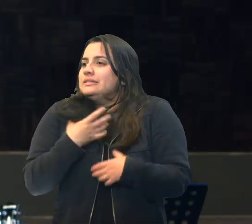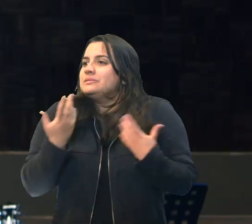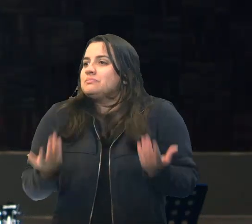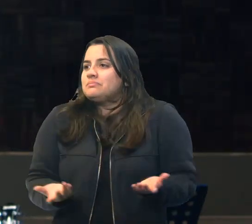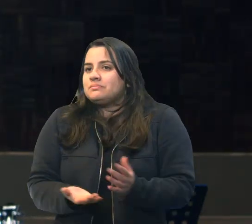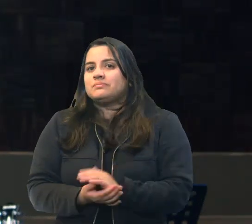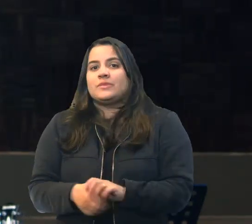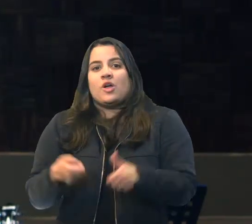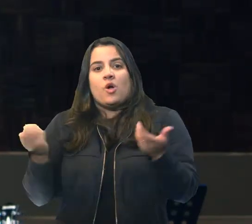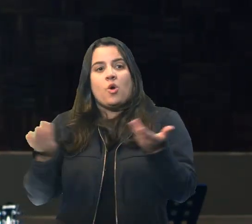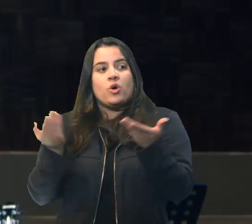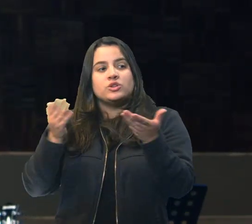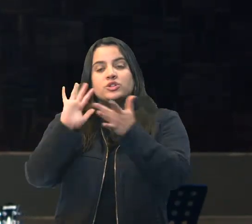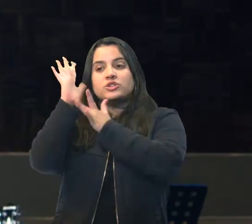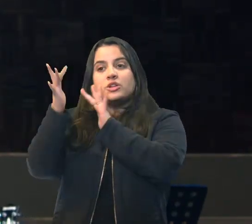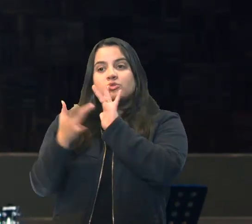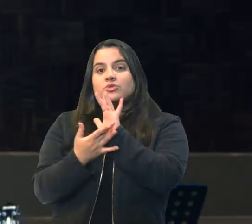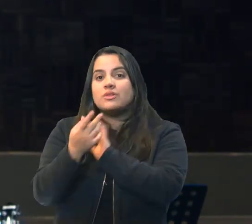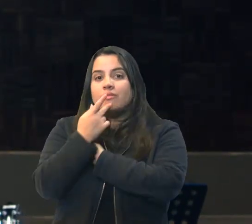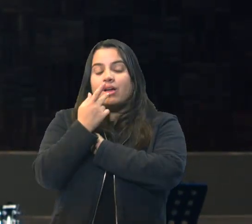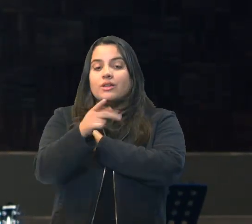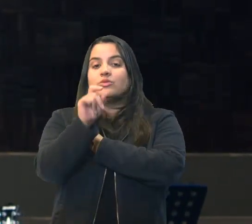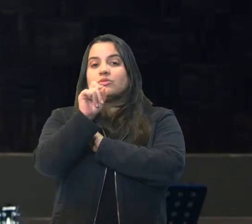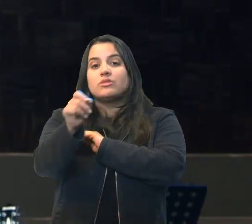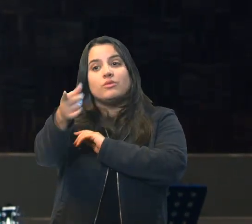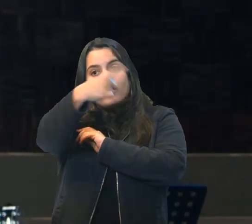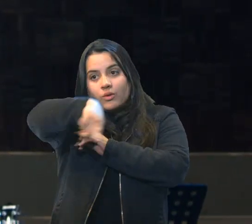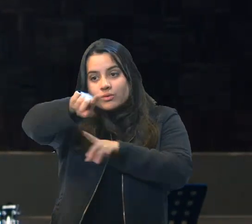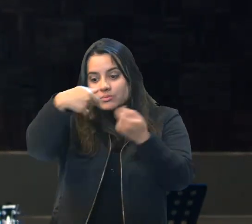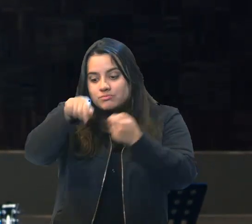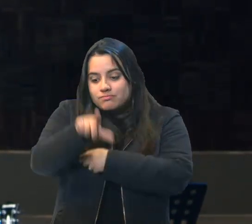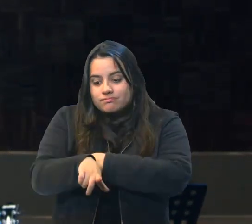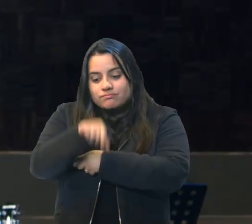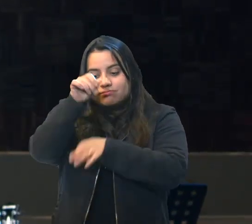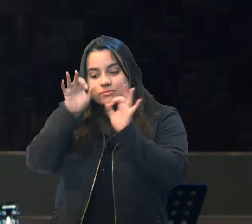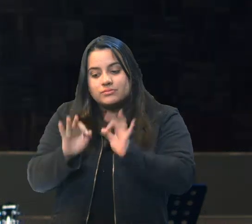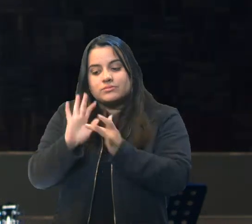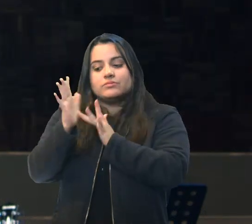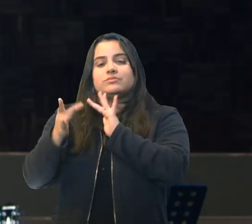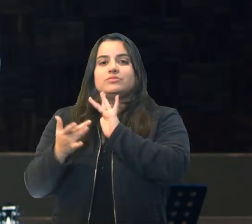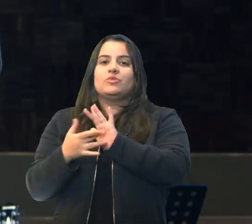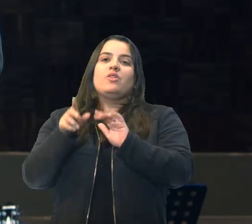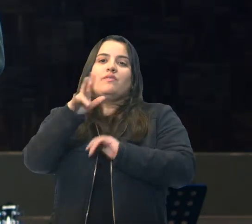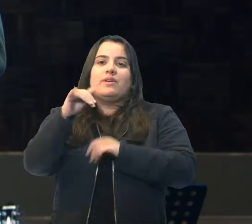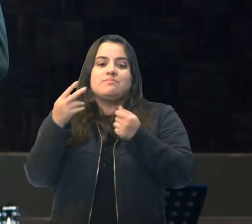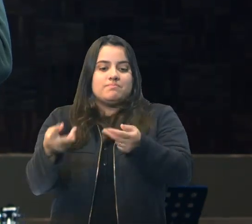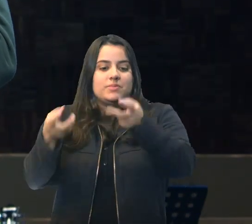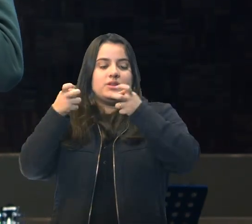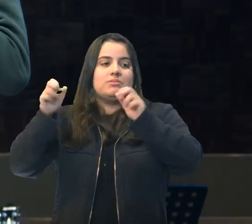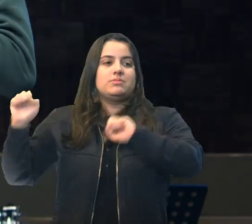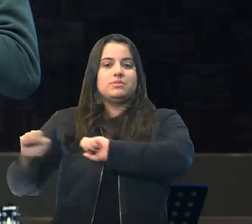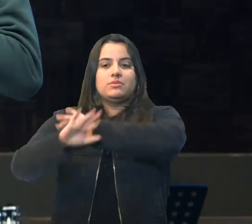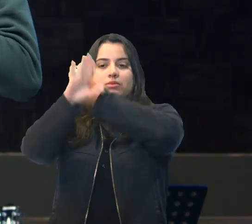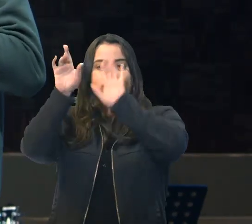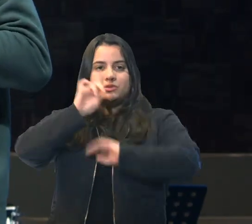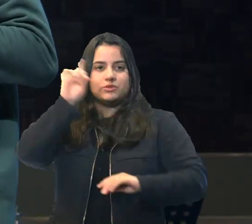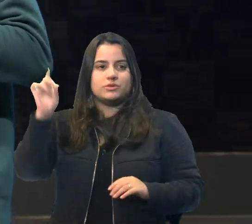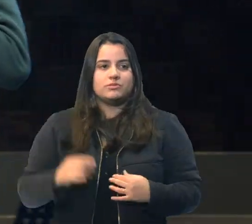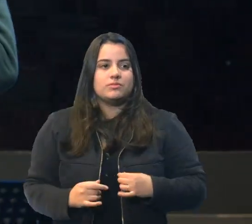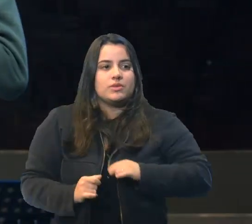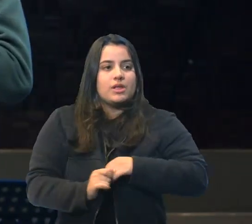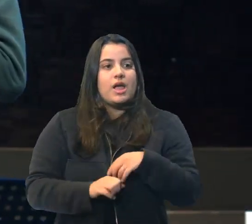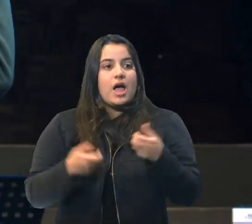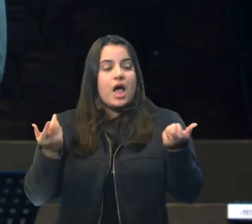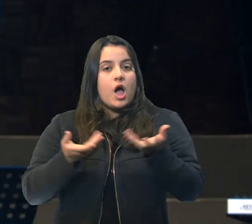Hoje Jesus está falando, escolha a boa parte, você vai ver a glória de Deus. Nós vamos orar